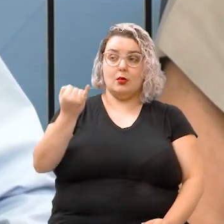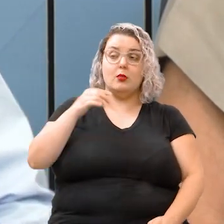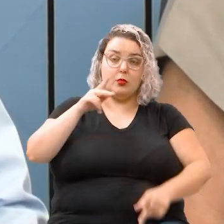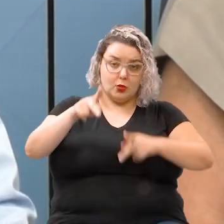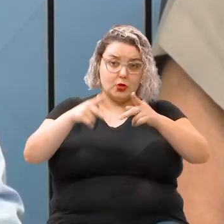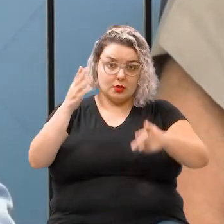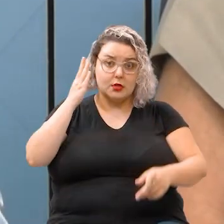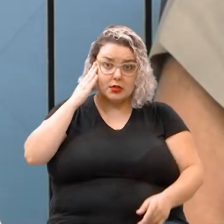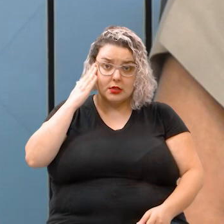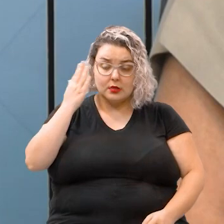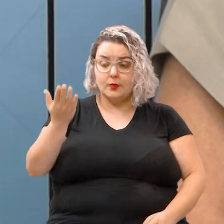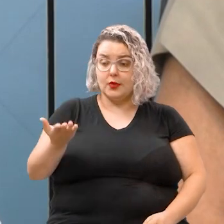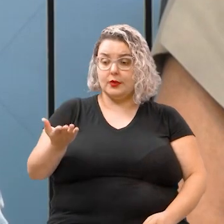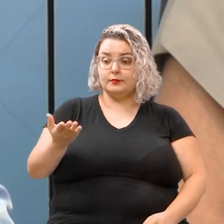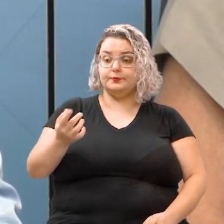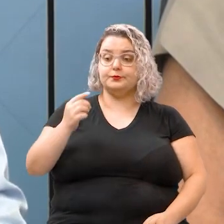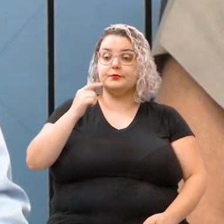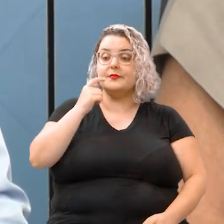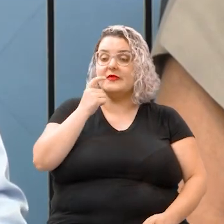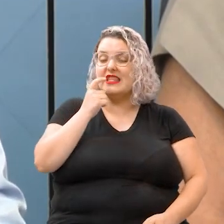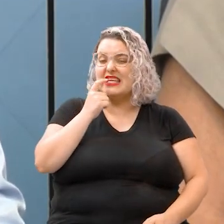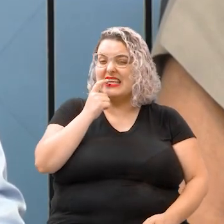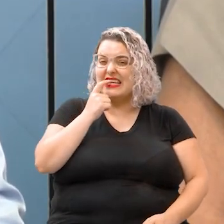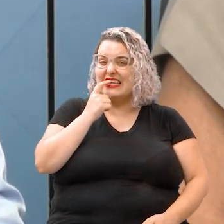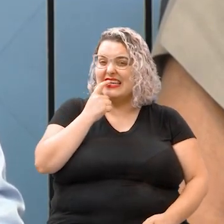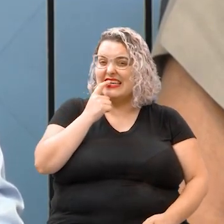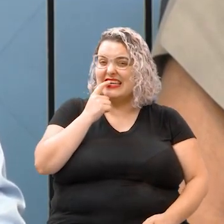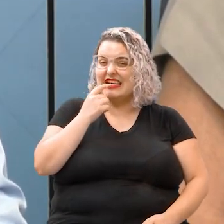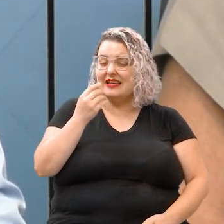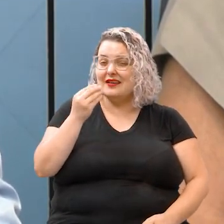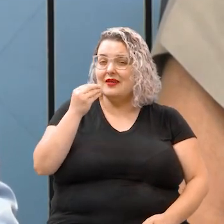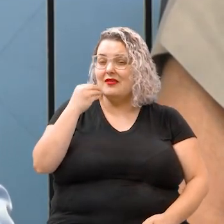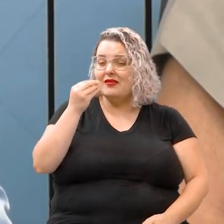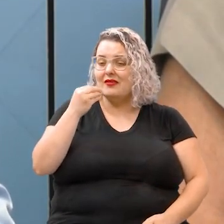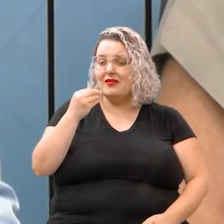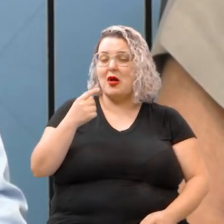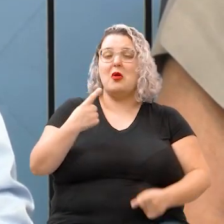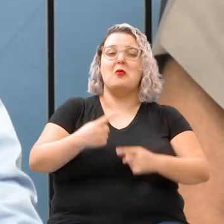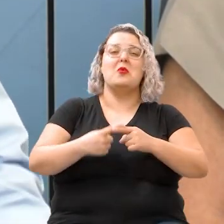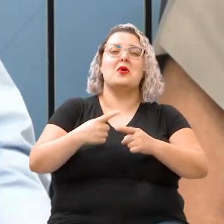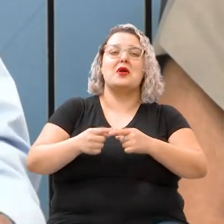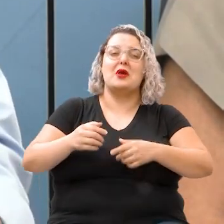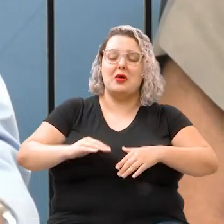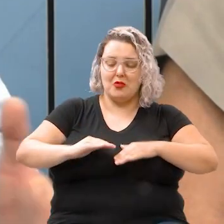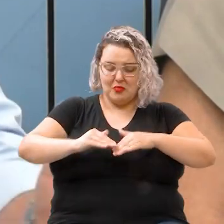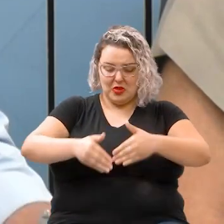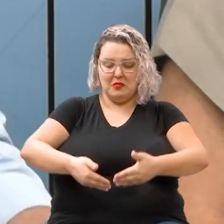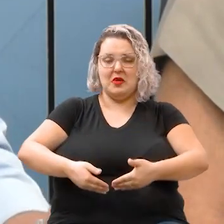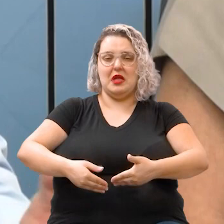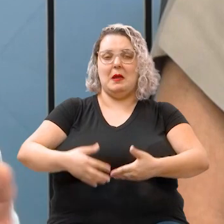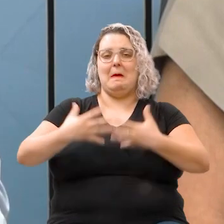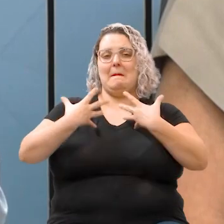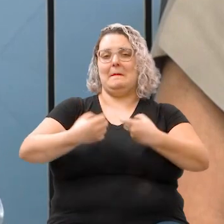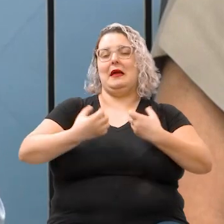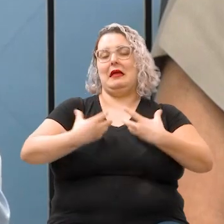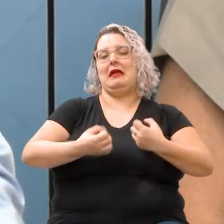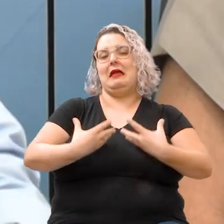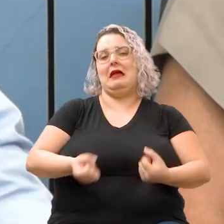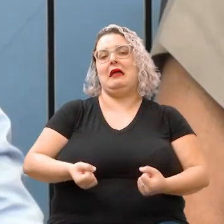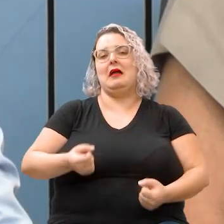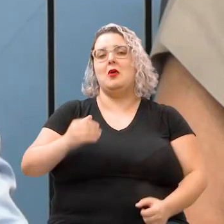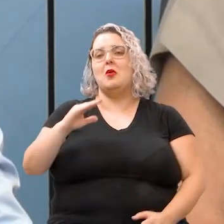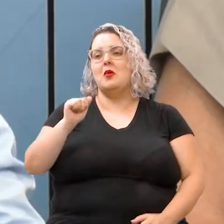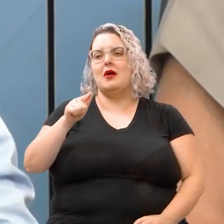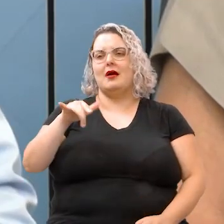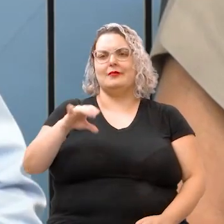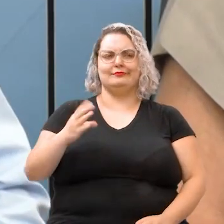população saber, que o dente ele fica mais fraco porque a criança tira cálcio do dente. Assim, é algo que